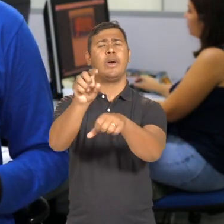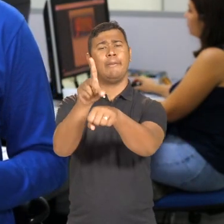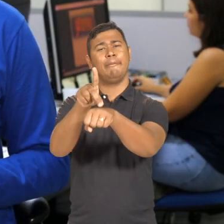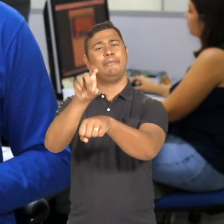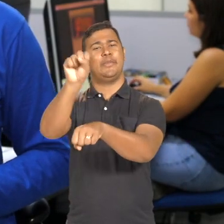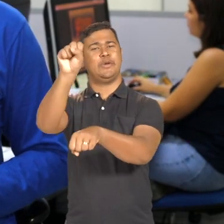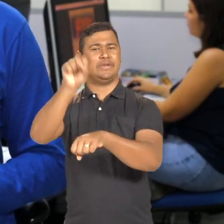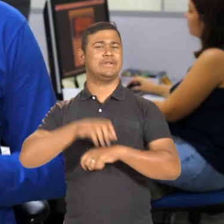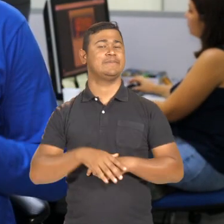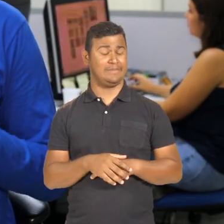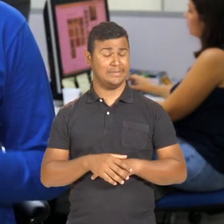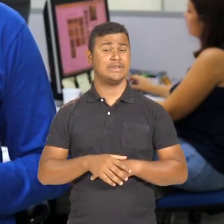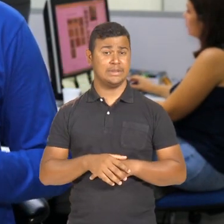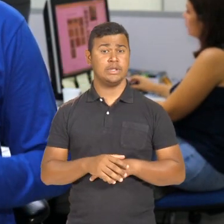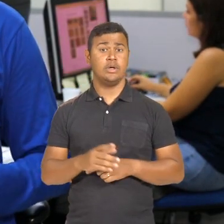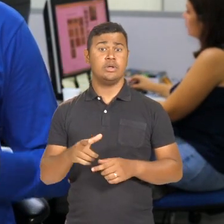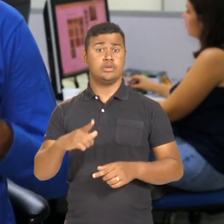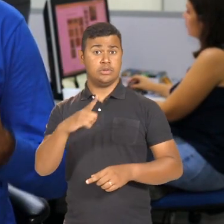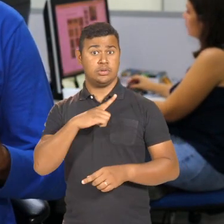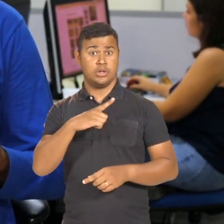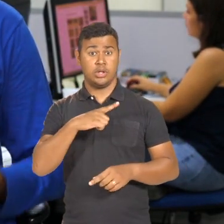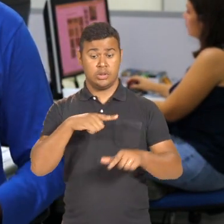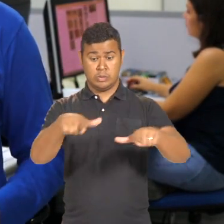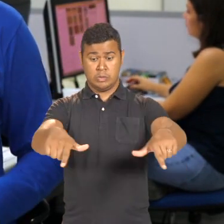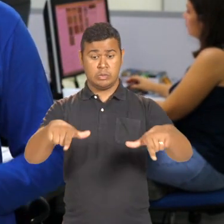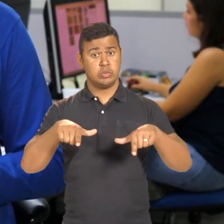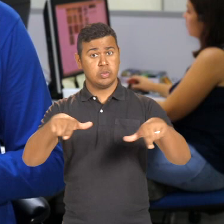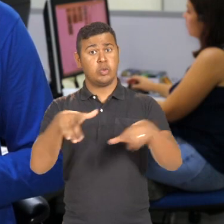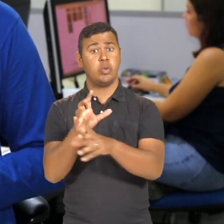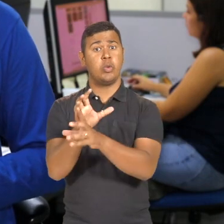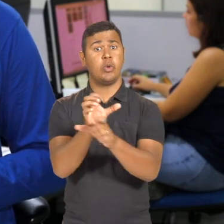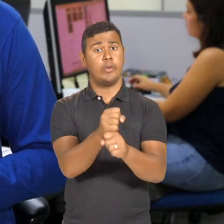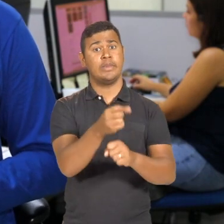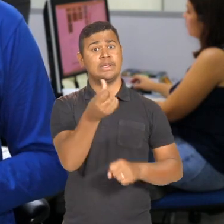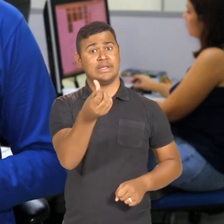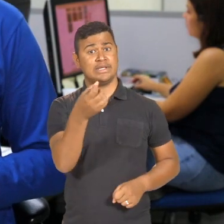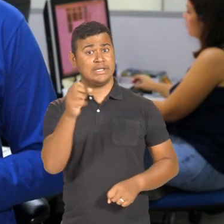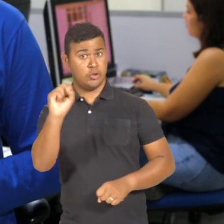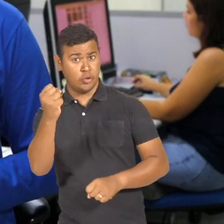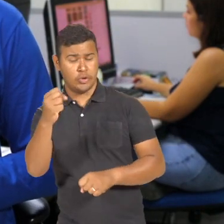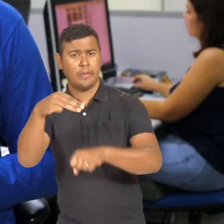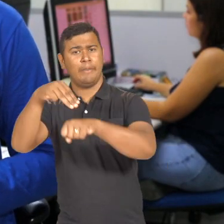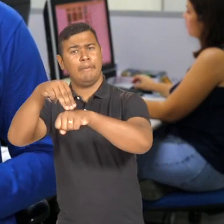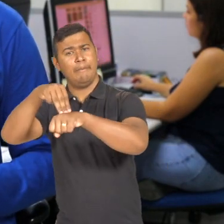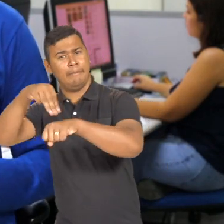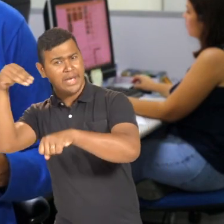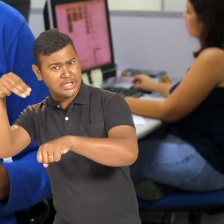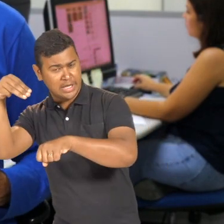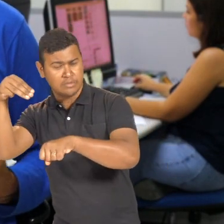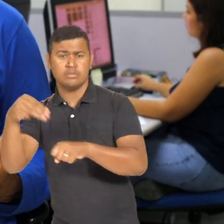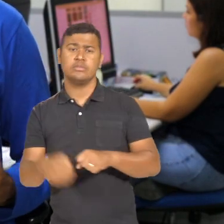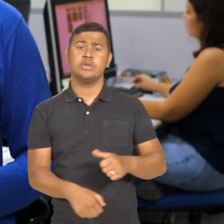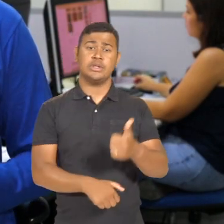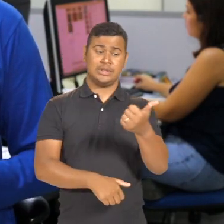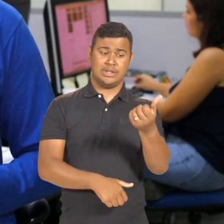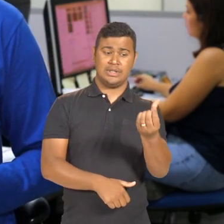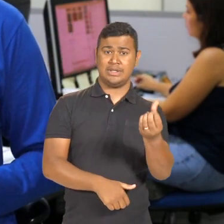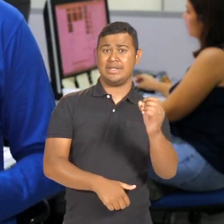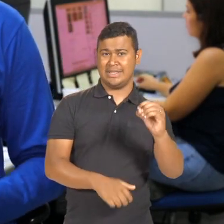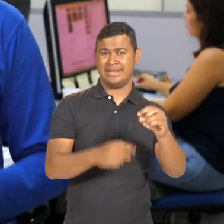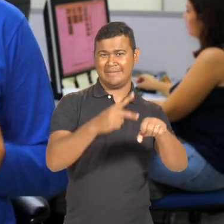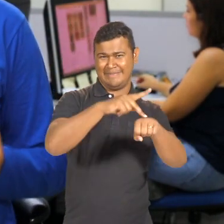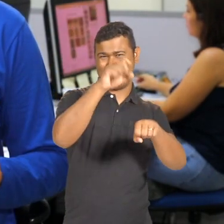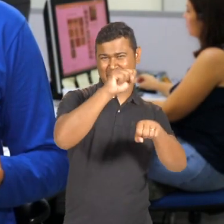Dessa vez foram liberados 68 certificados dos cursos de mestrado e 160 das